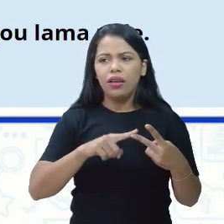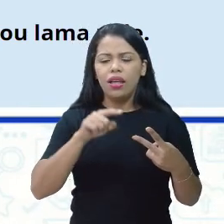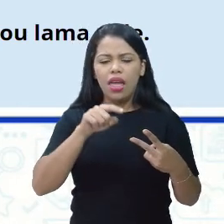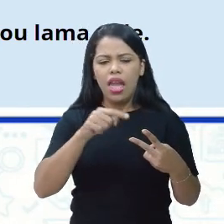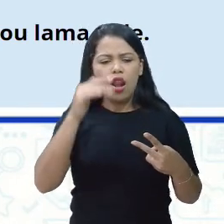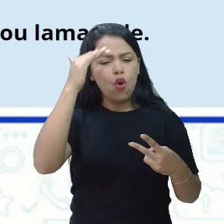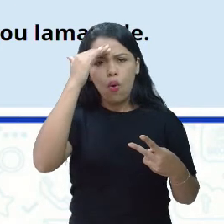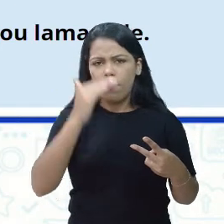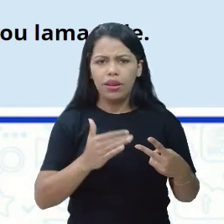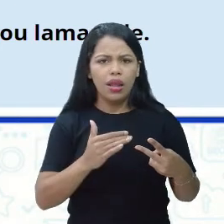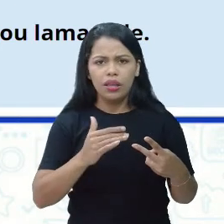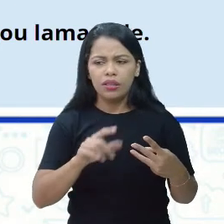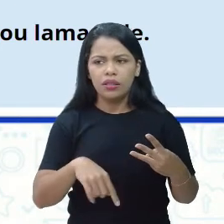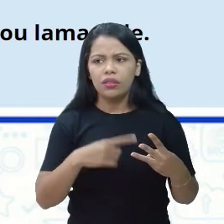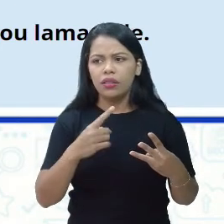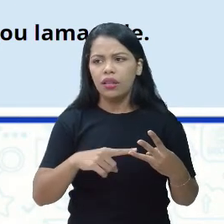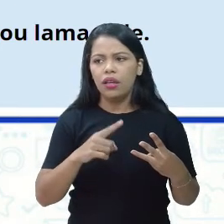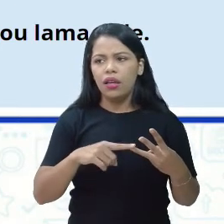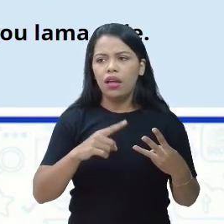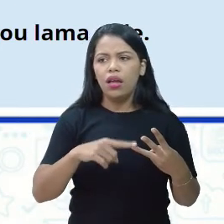jogou lama nele?